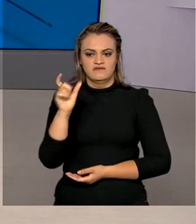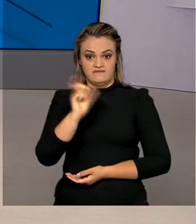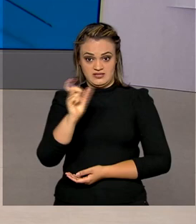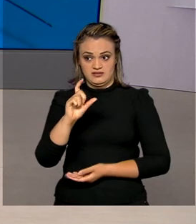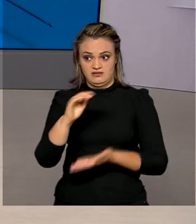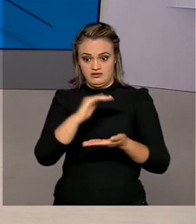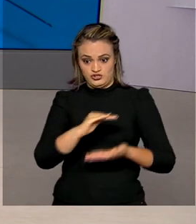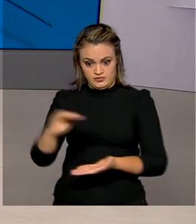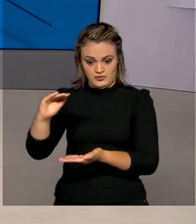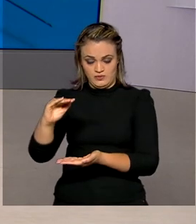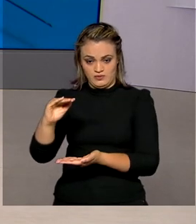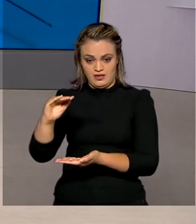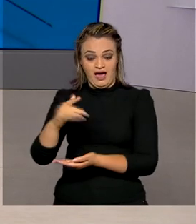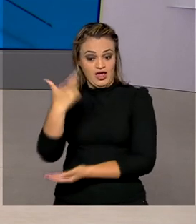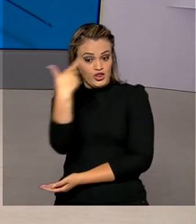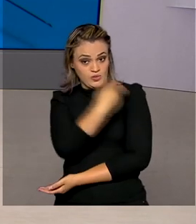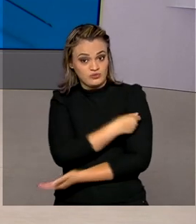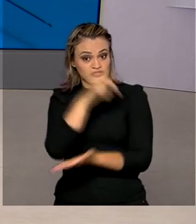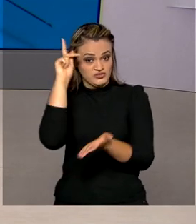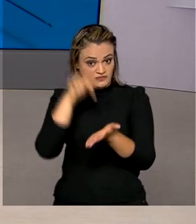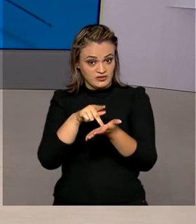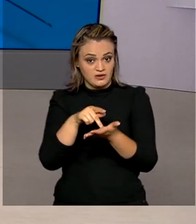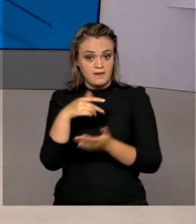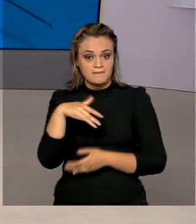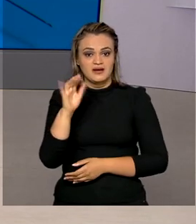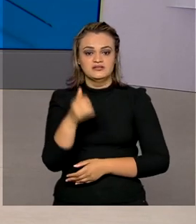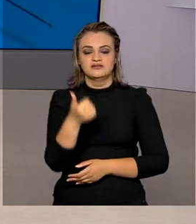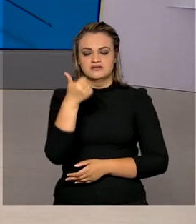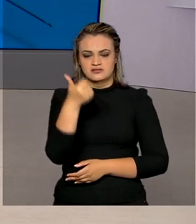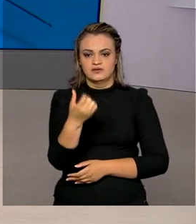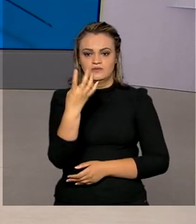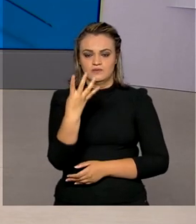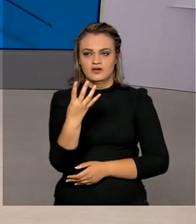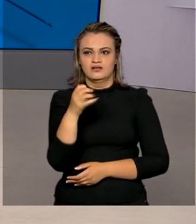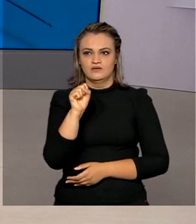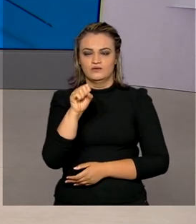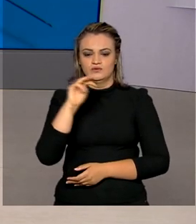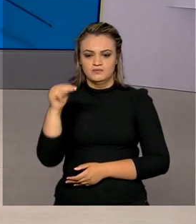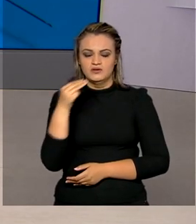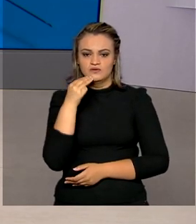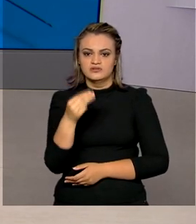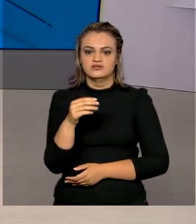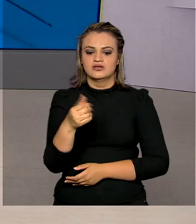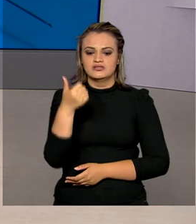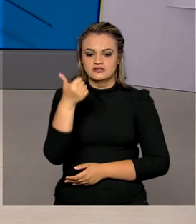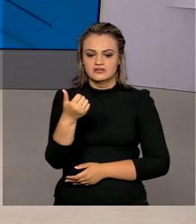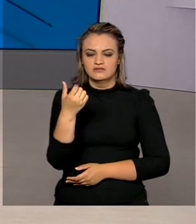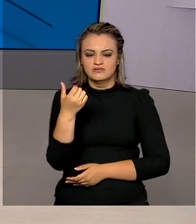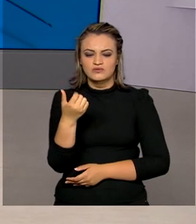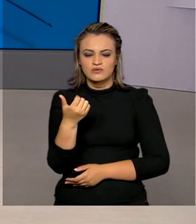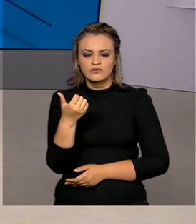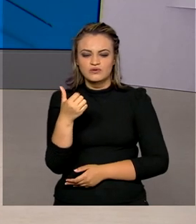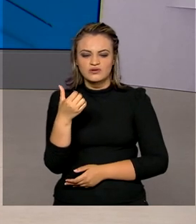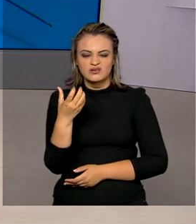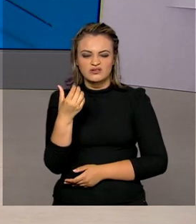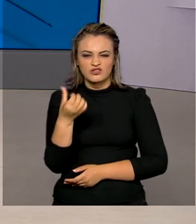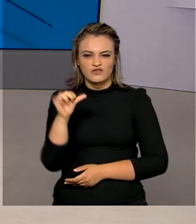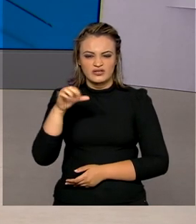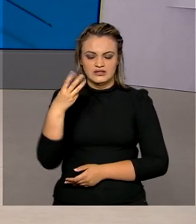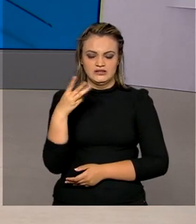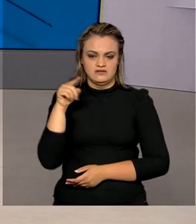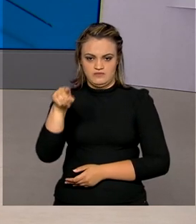-19. As doses aplicadas ultrapassam 48.193.472.